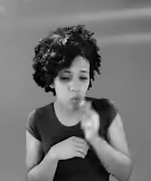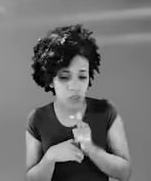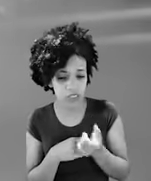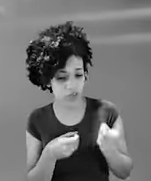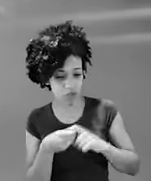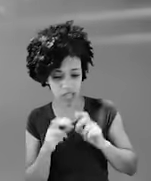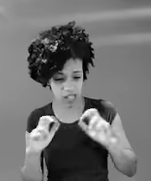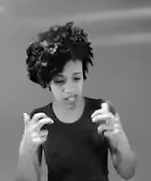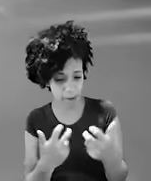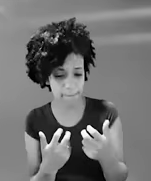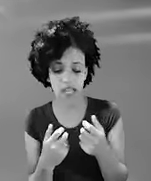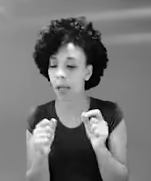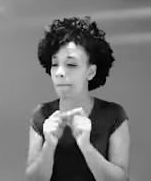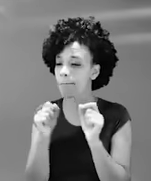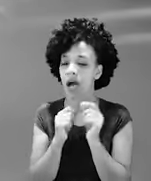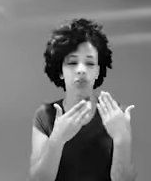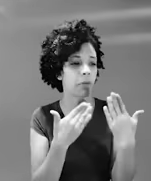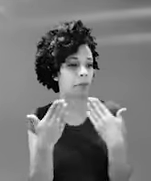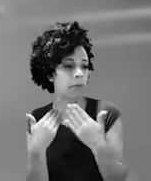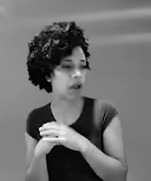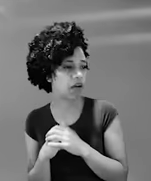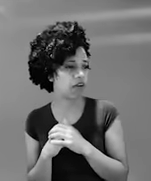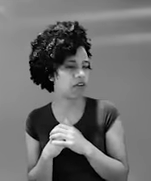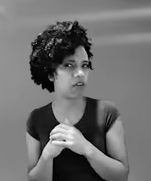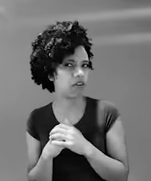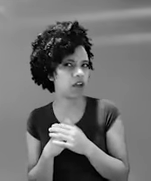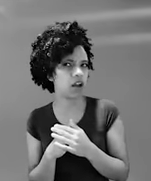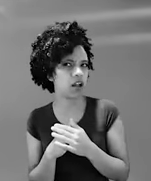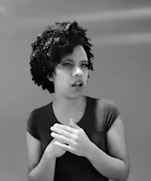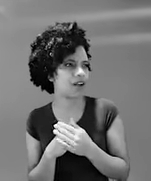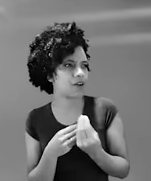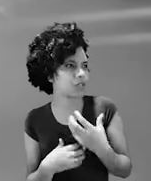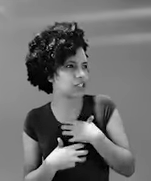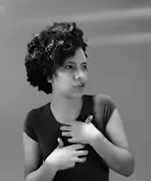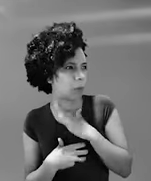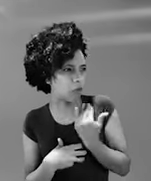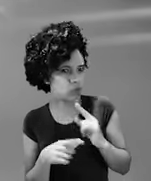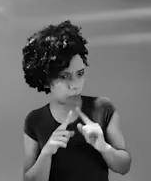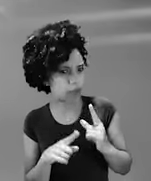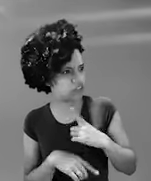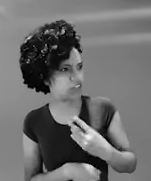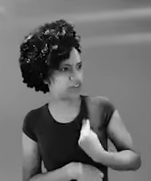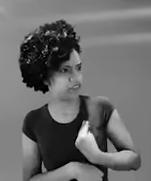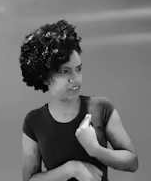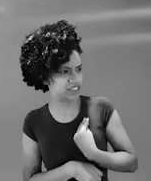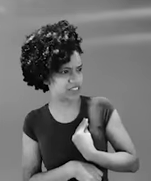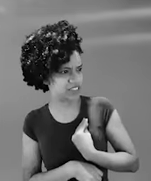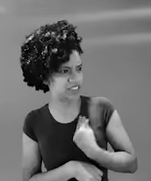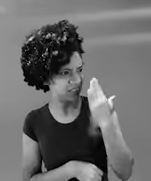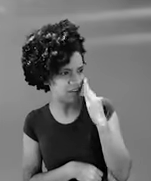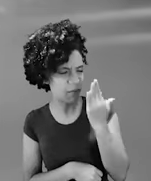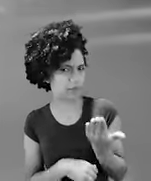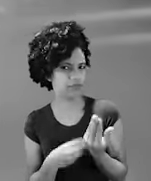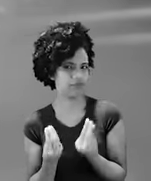a besteira se tivesse multi vida velho é claro que você